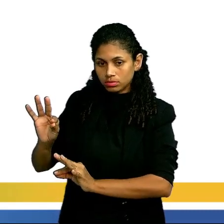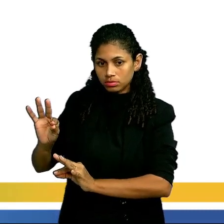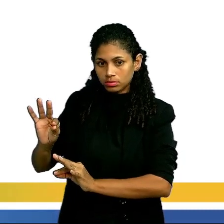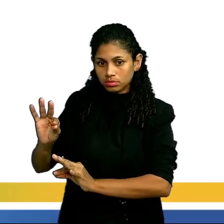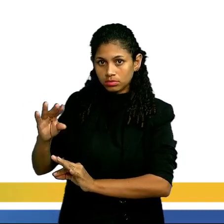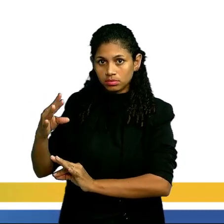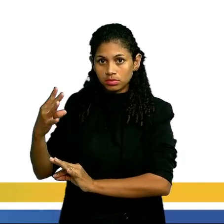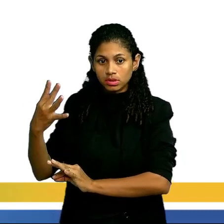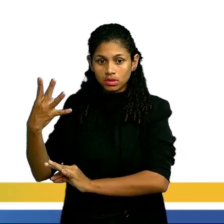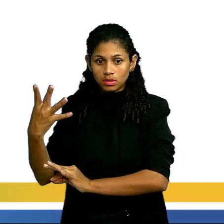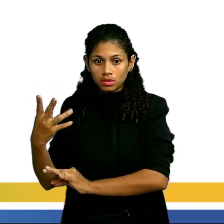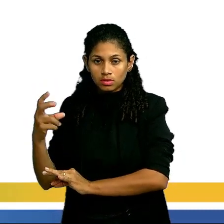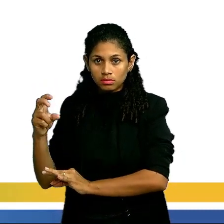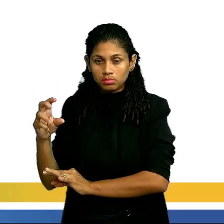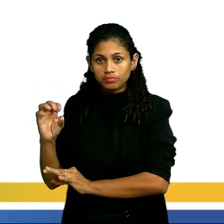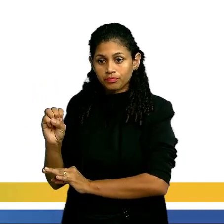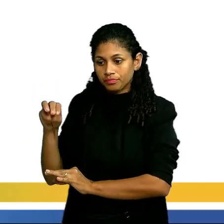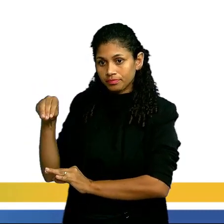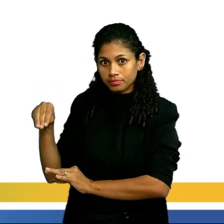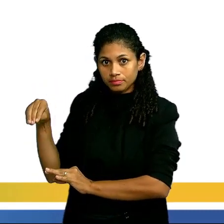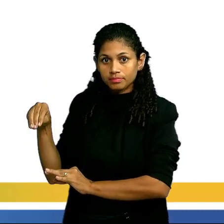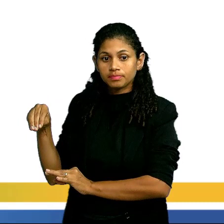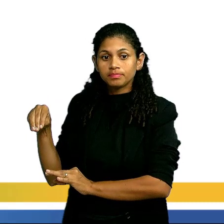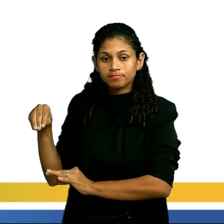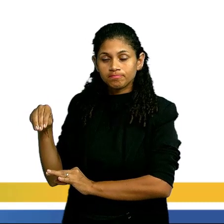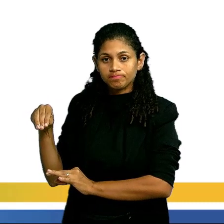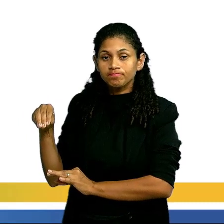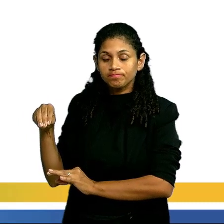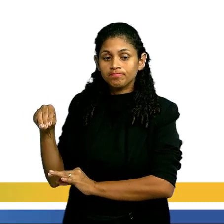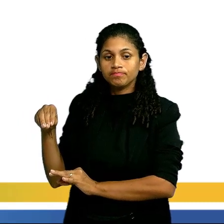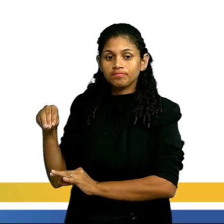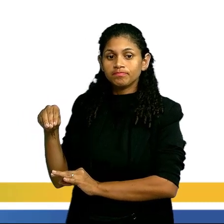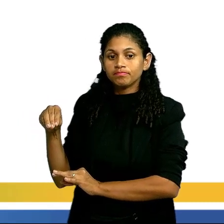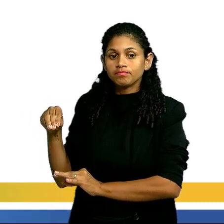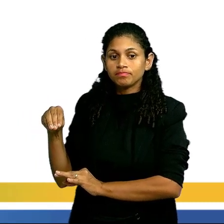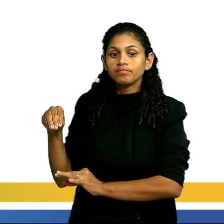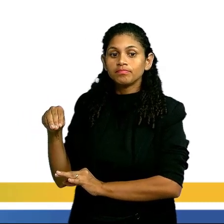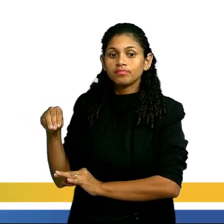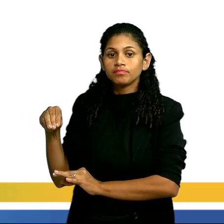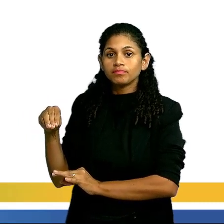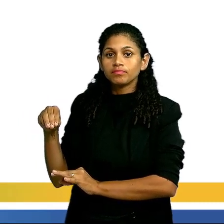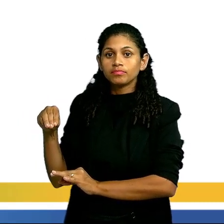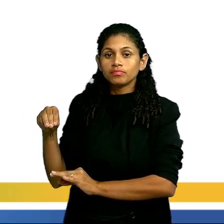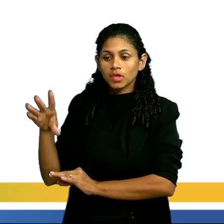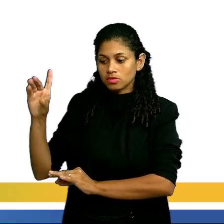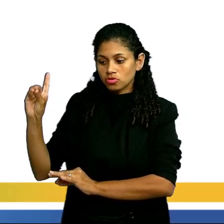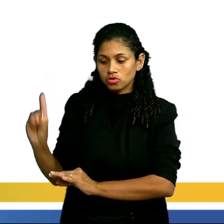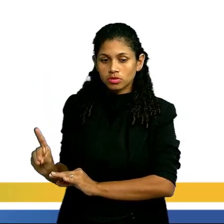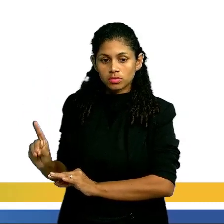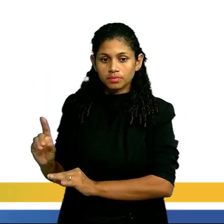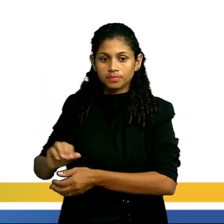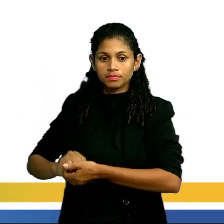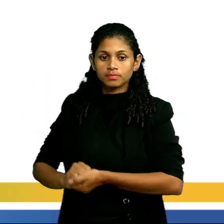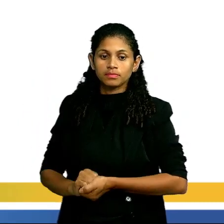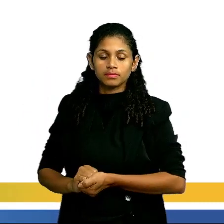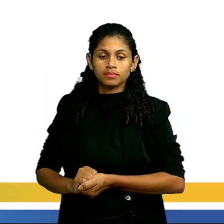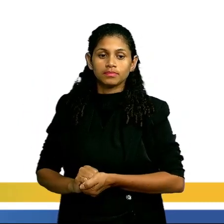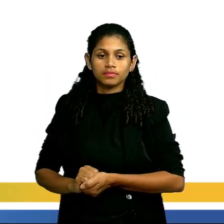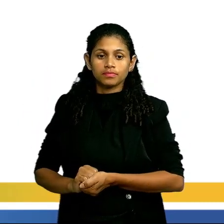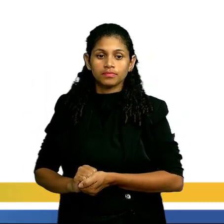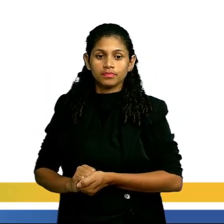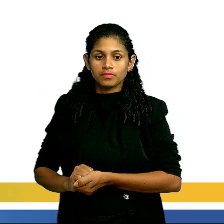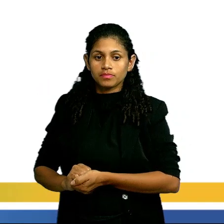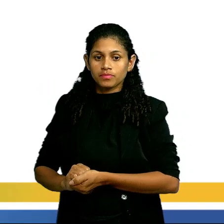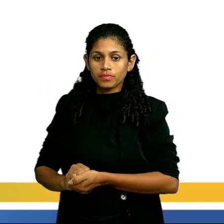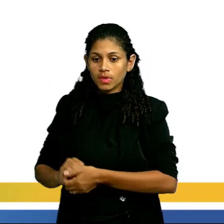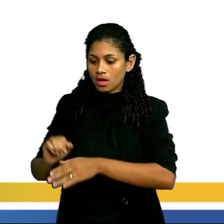temos aí 450 milímetros, como vocês podem ver na margem direita, tá? E